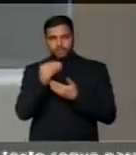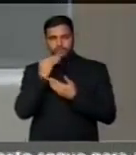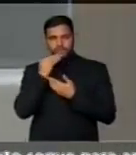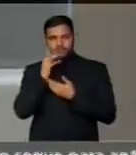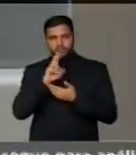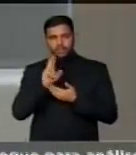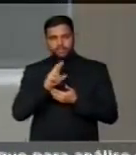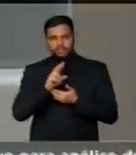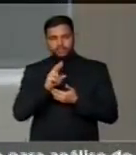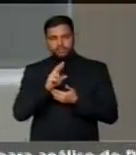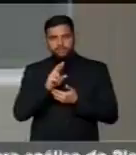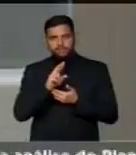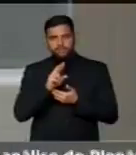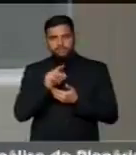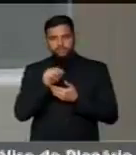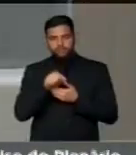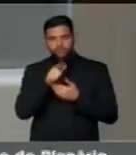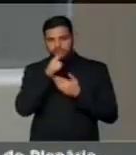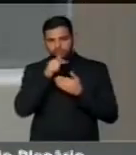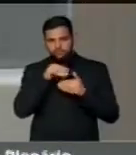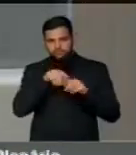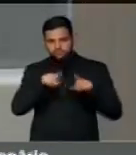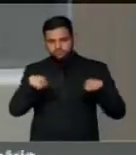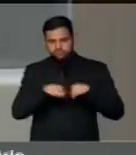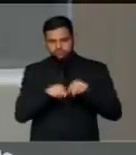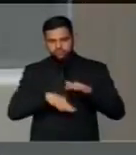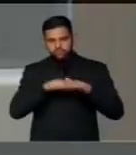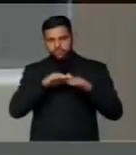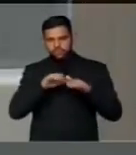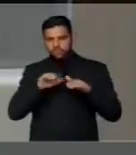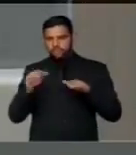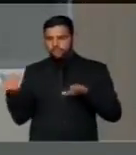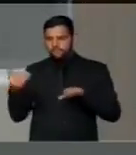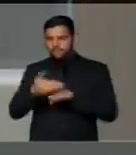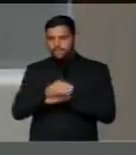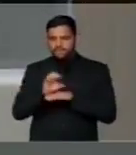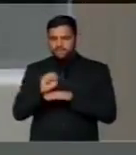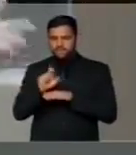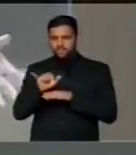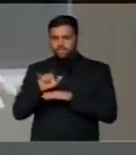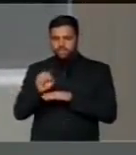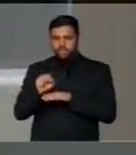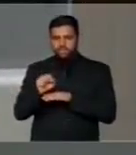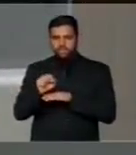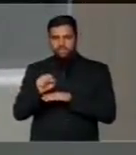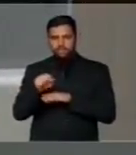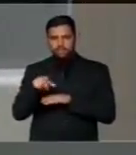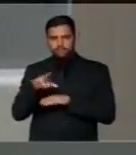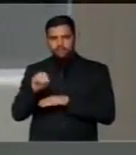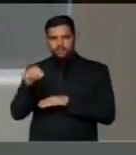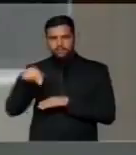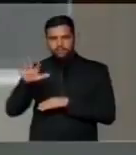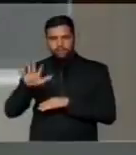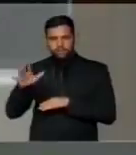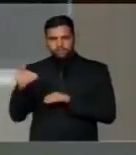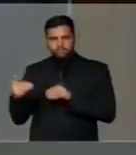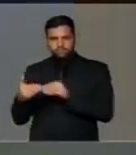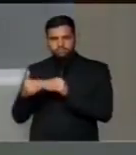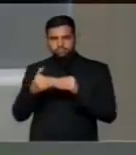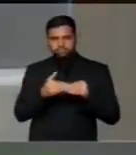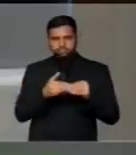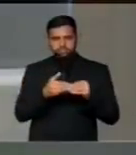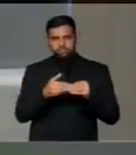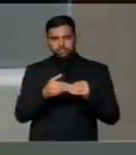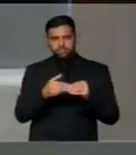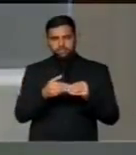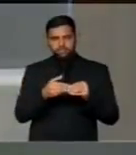de reais num abastecimento que vem de Sirigi, lá da Mata Norte, da Mata